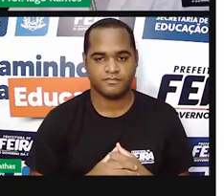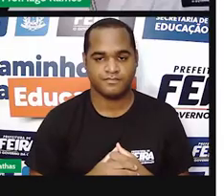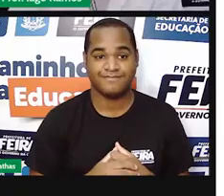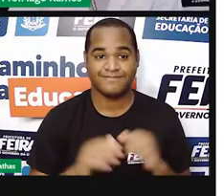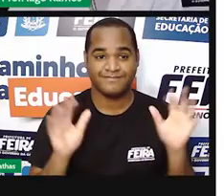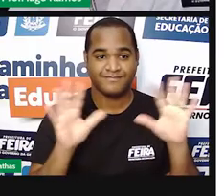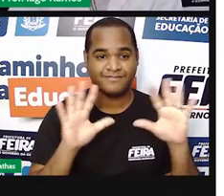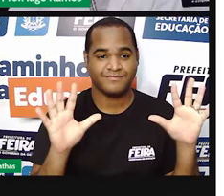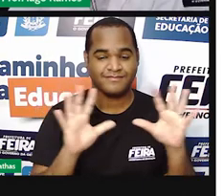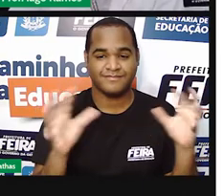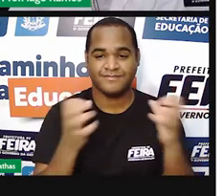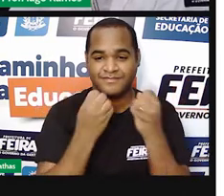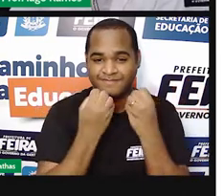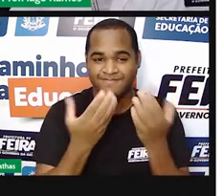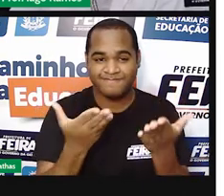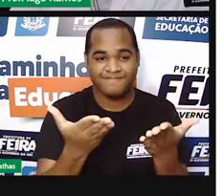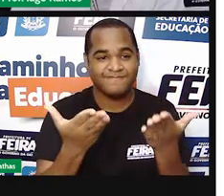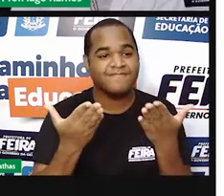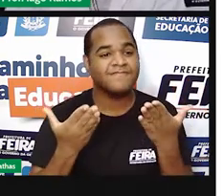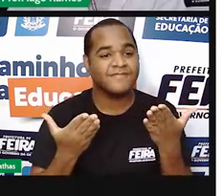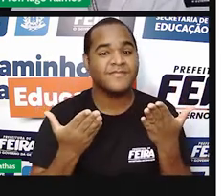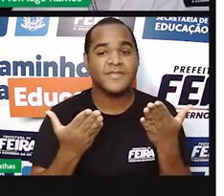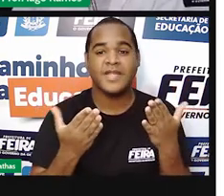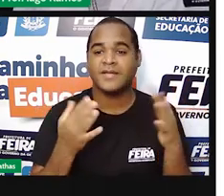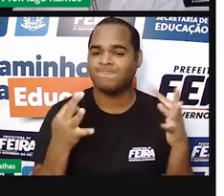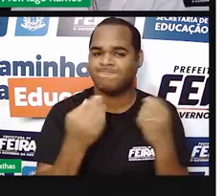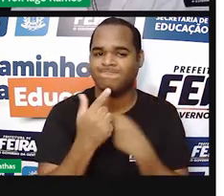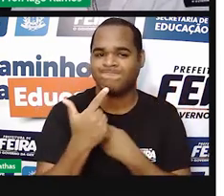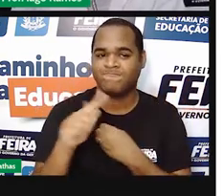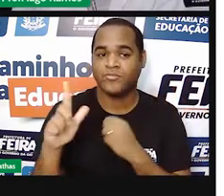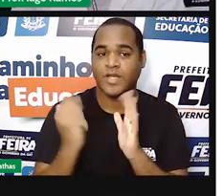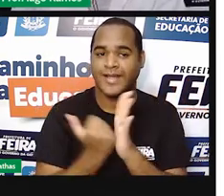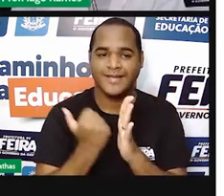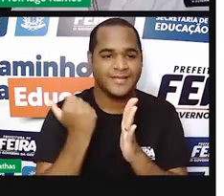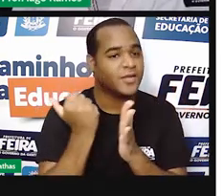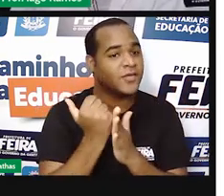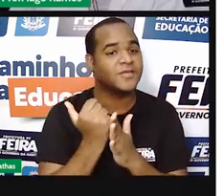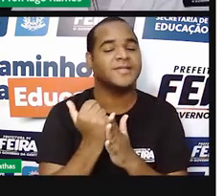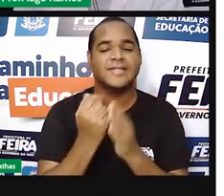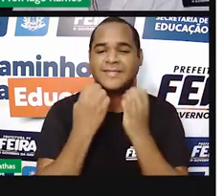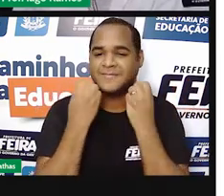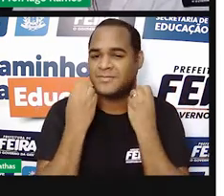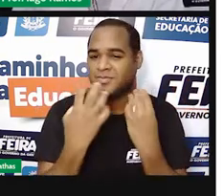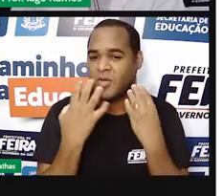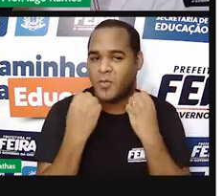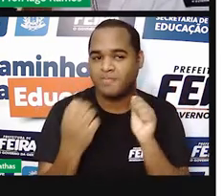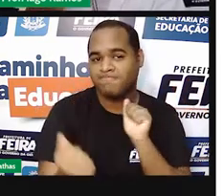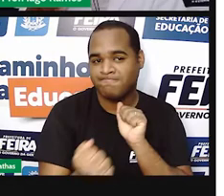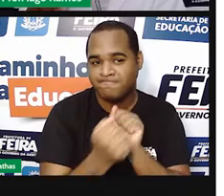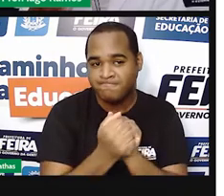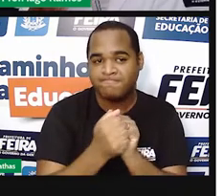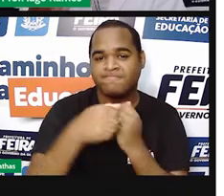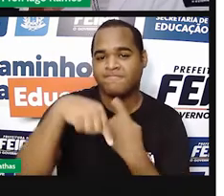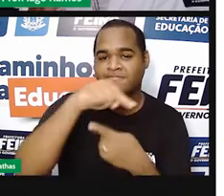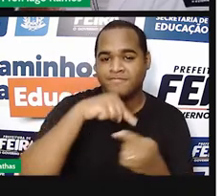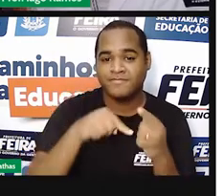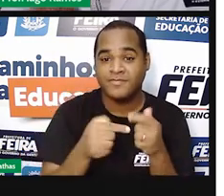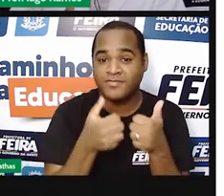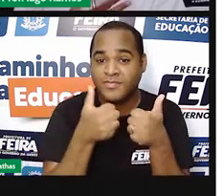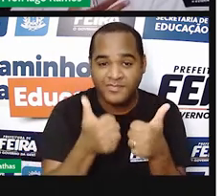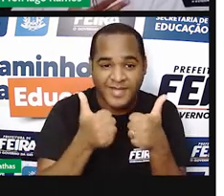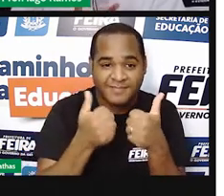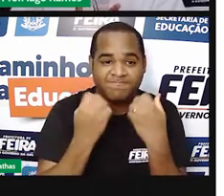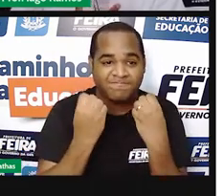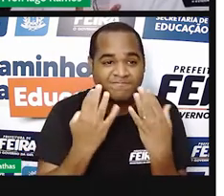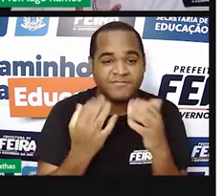o Olá sejam bem-vindos mais uma vez que bom poder estar aqui tudo bem com você